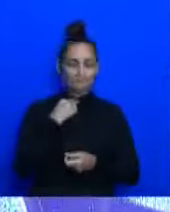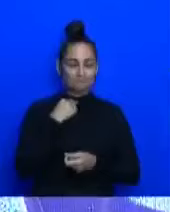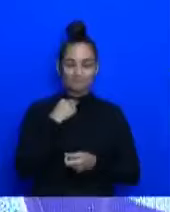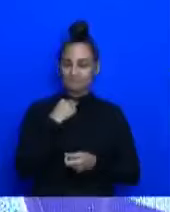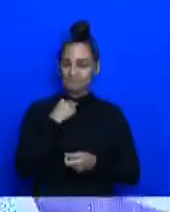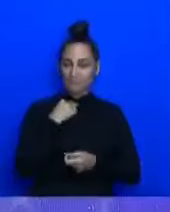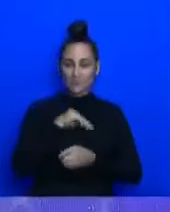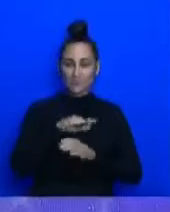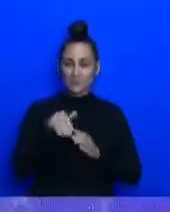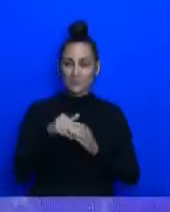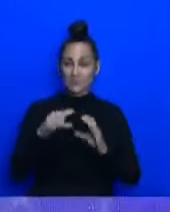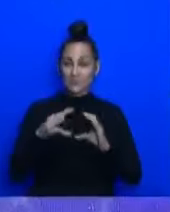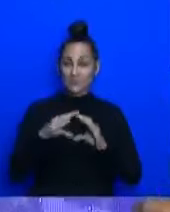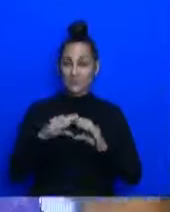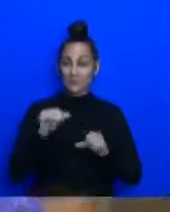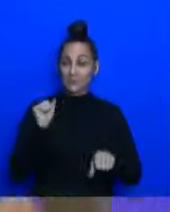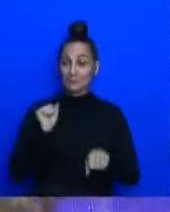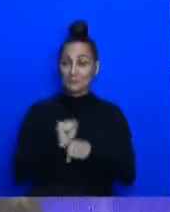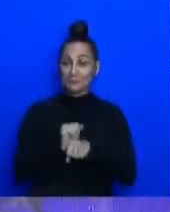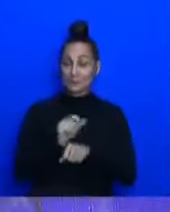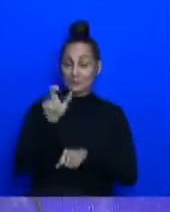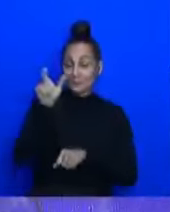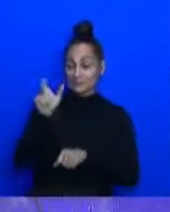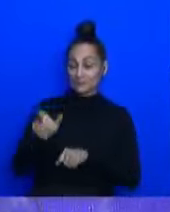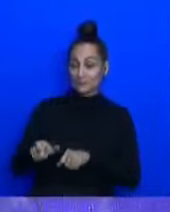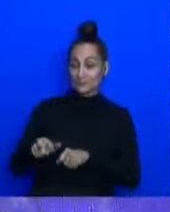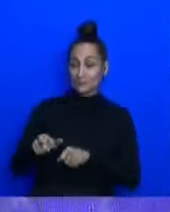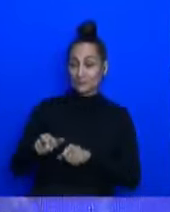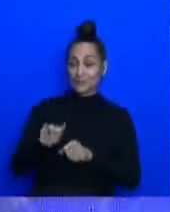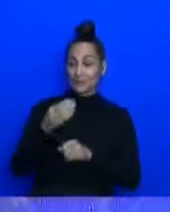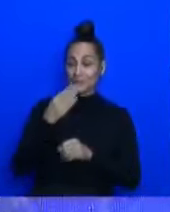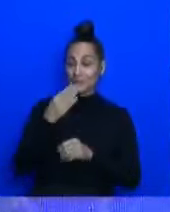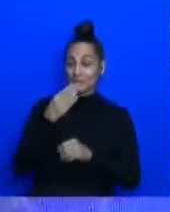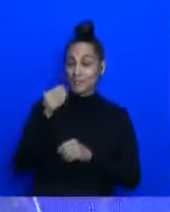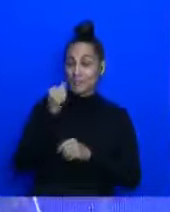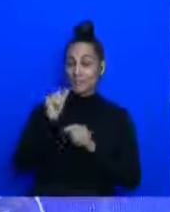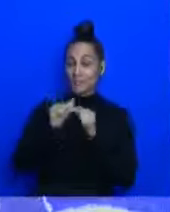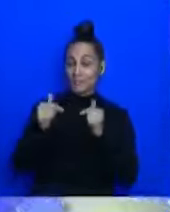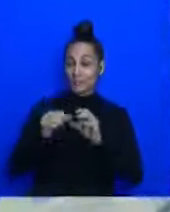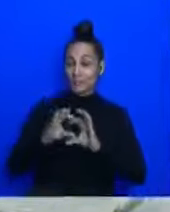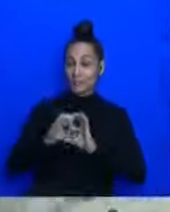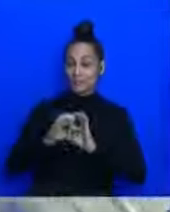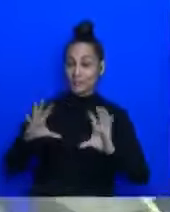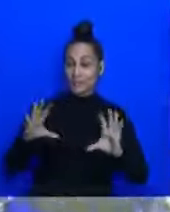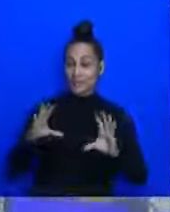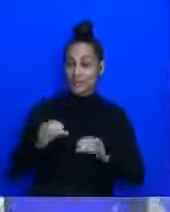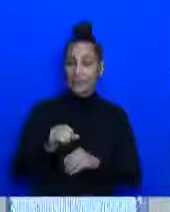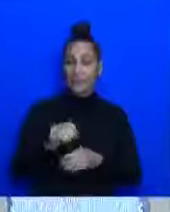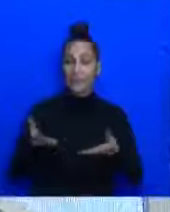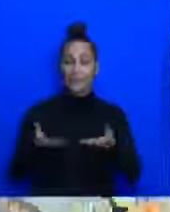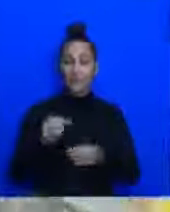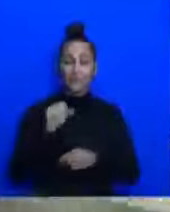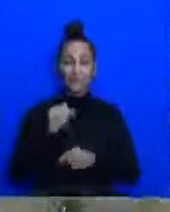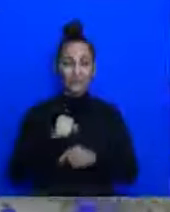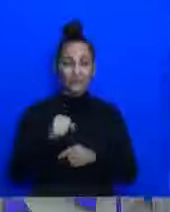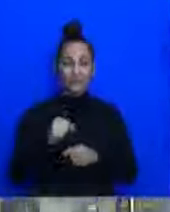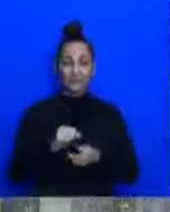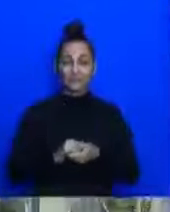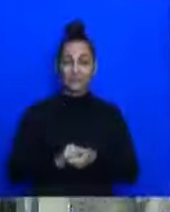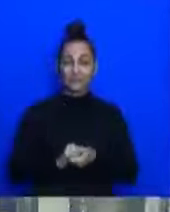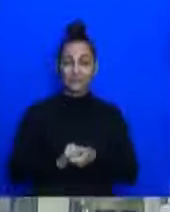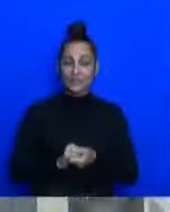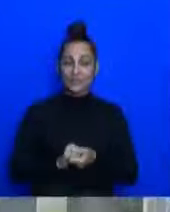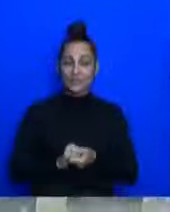Não desceram todas as bolas. Pedimos à nossa garota da sorte, Milene, que faça a desobstrução da coluna, agora sim, que ficou retida.